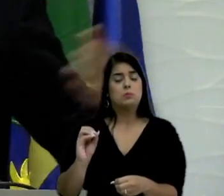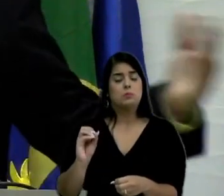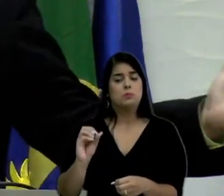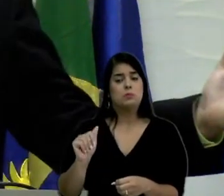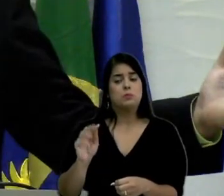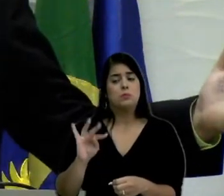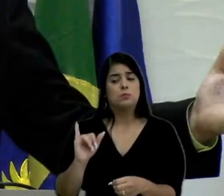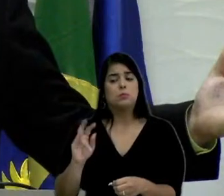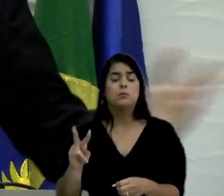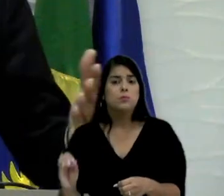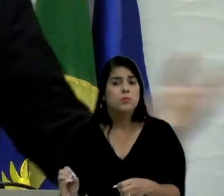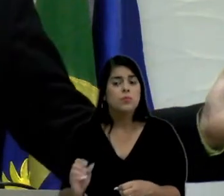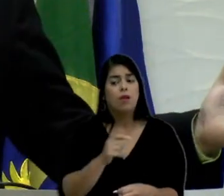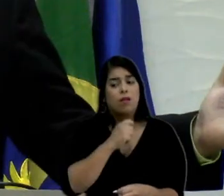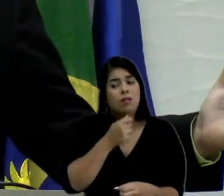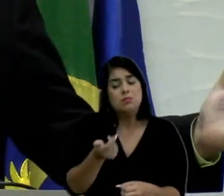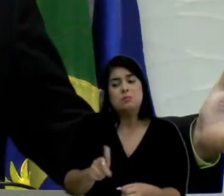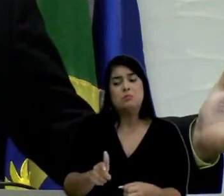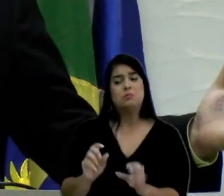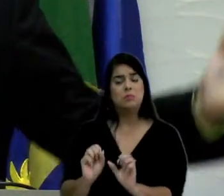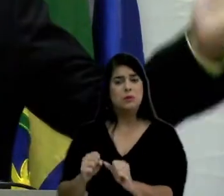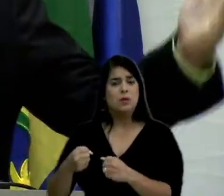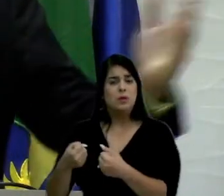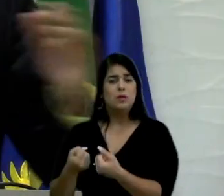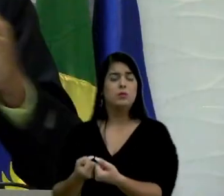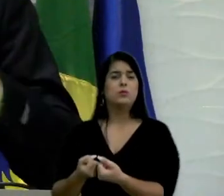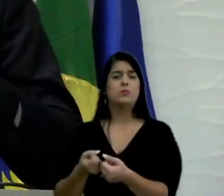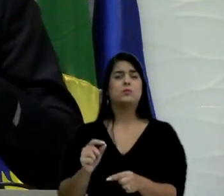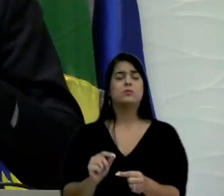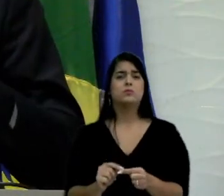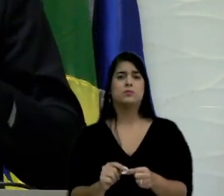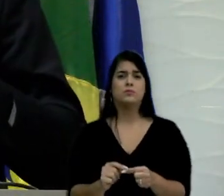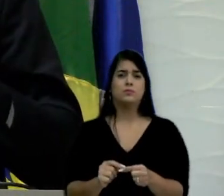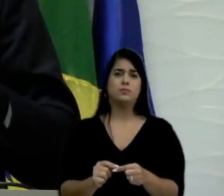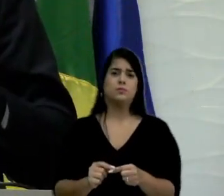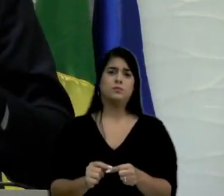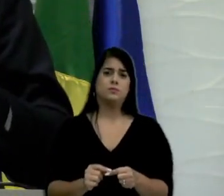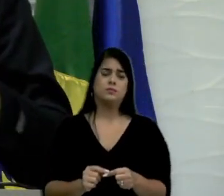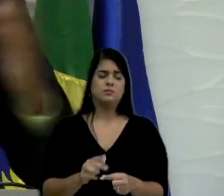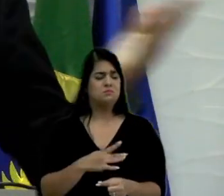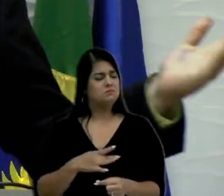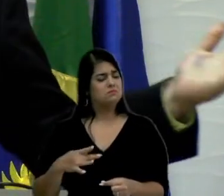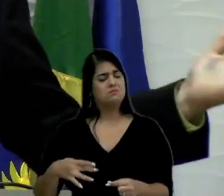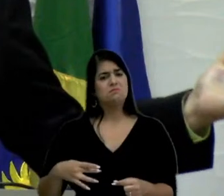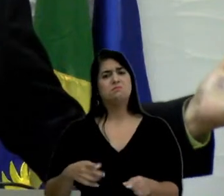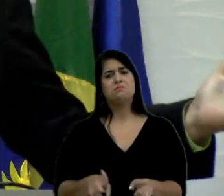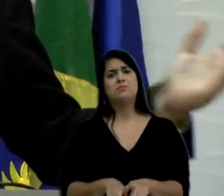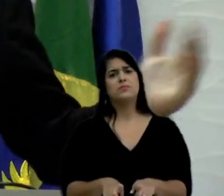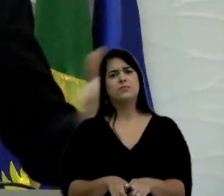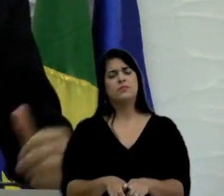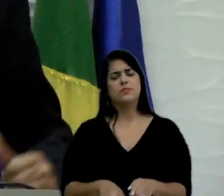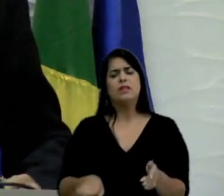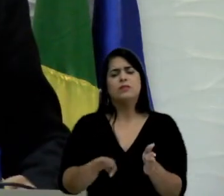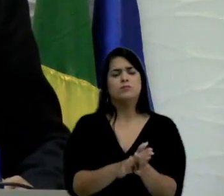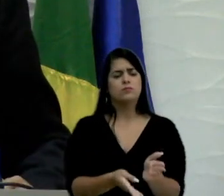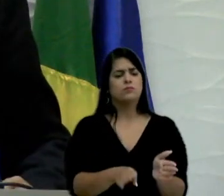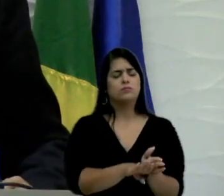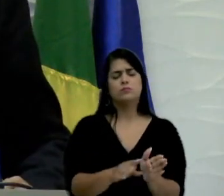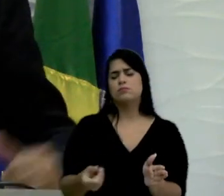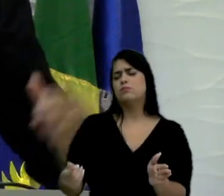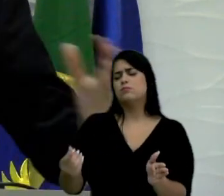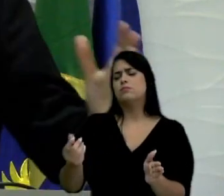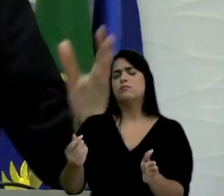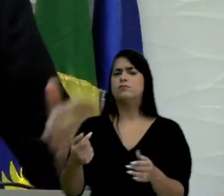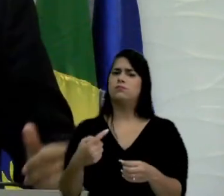ainda não tem na ação social para fazer e na saúde e não chega tanto dinheiro no município